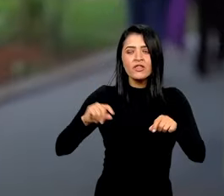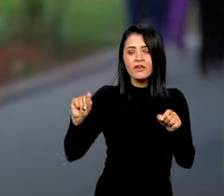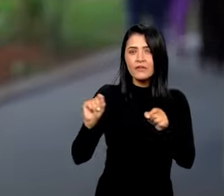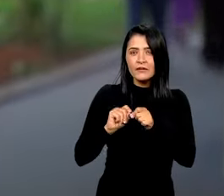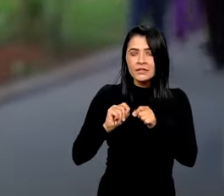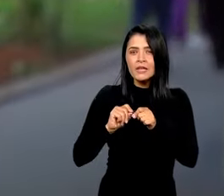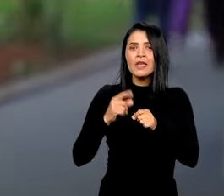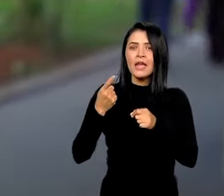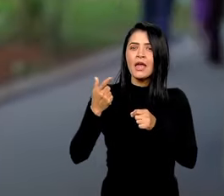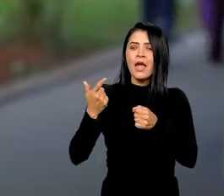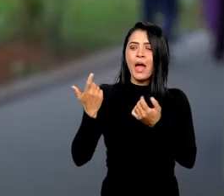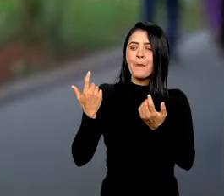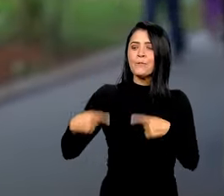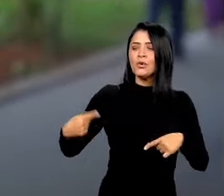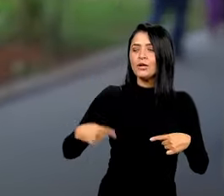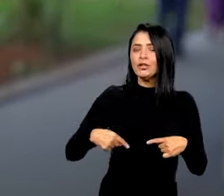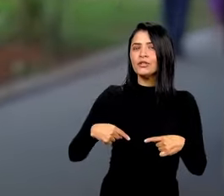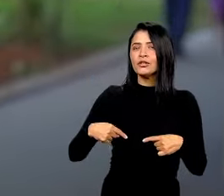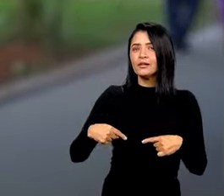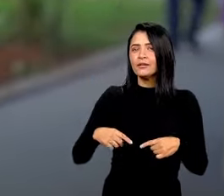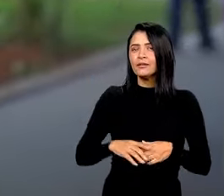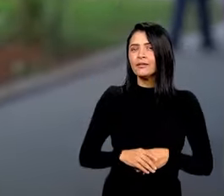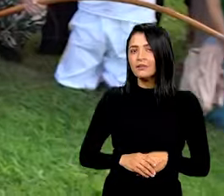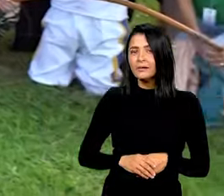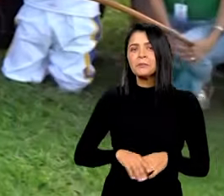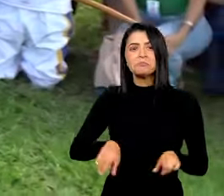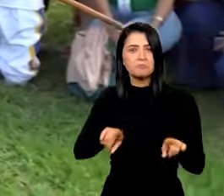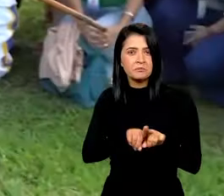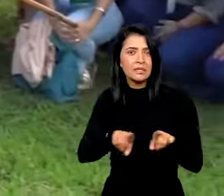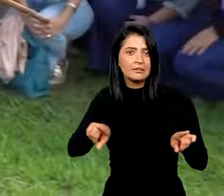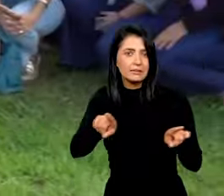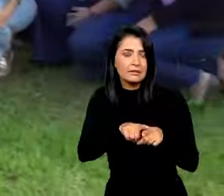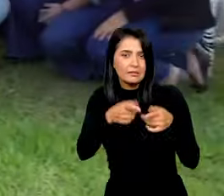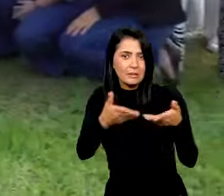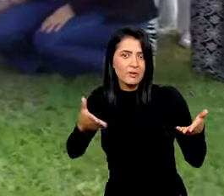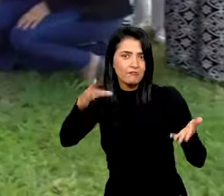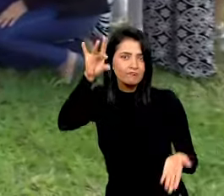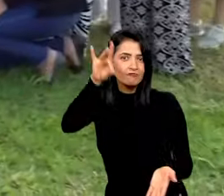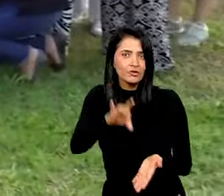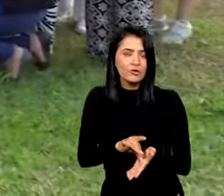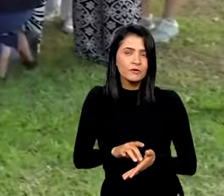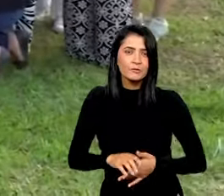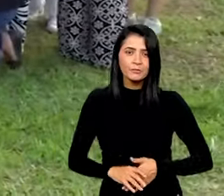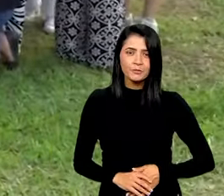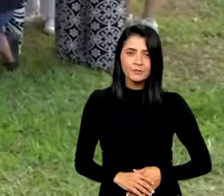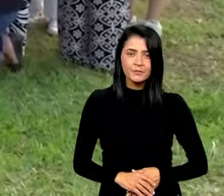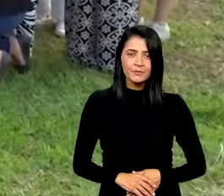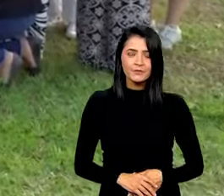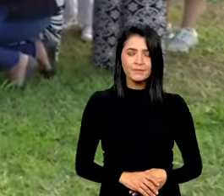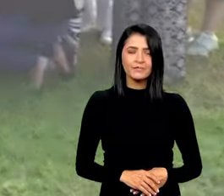como poderia ser o funcionamento das políticas, ver de perto como de fato funciona.